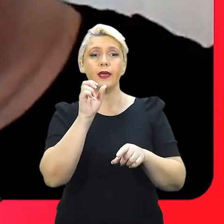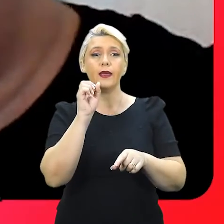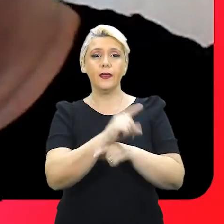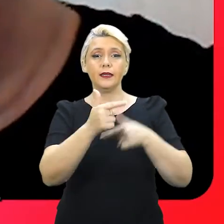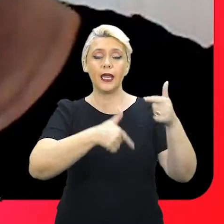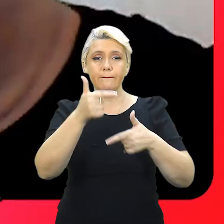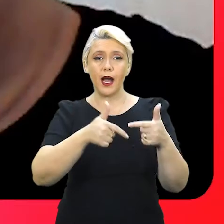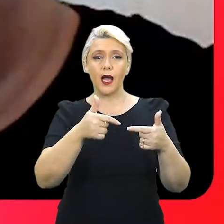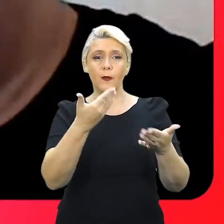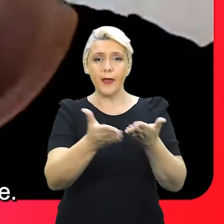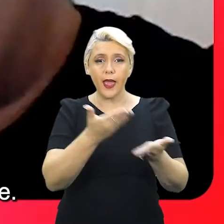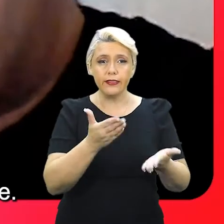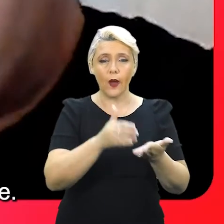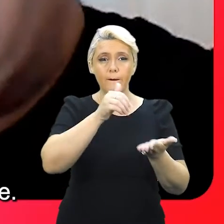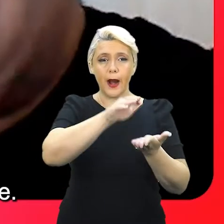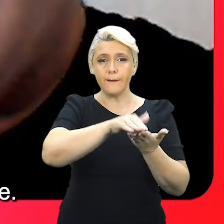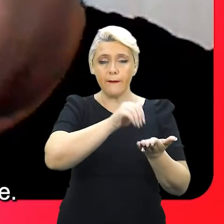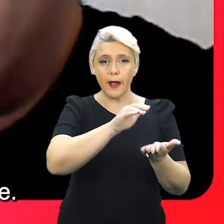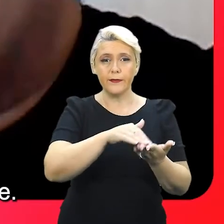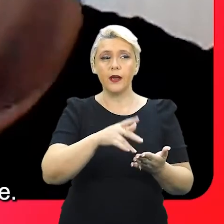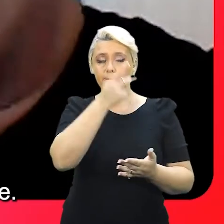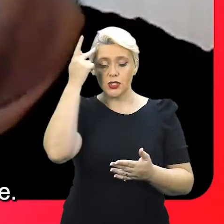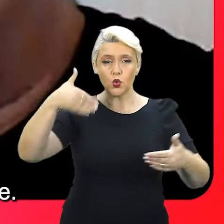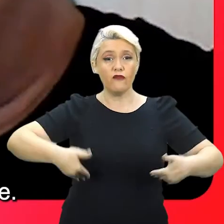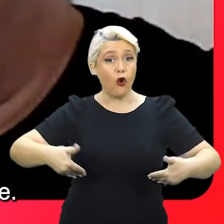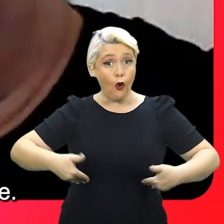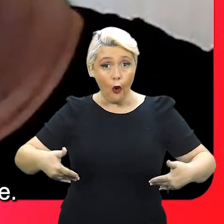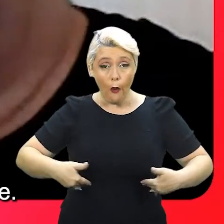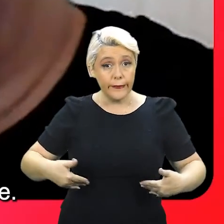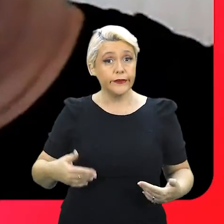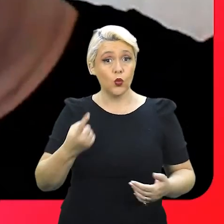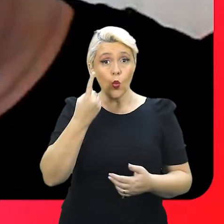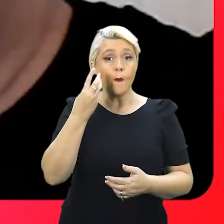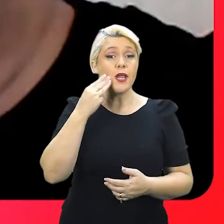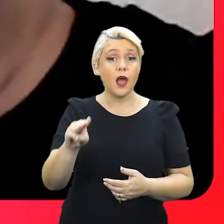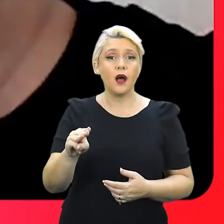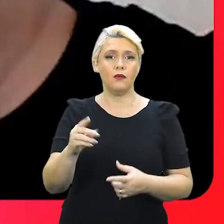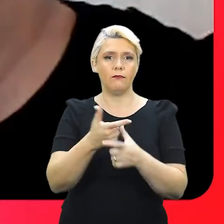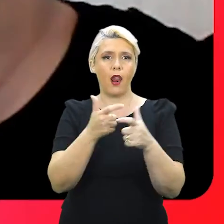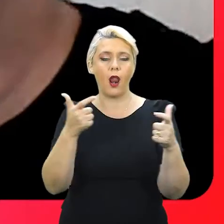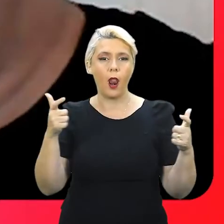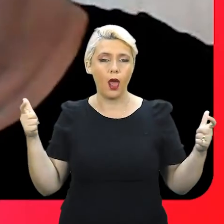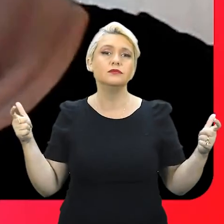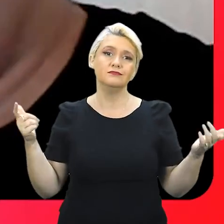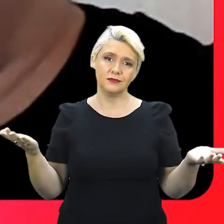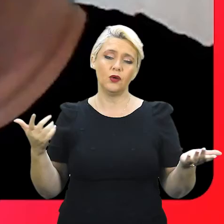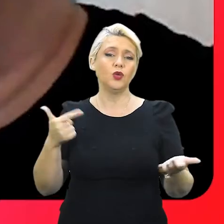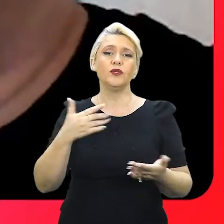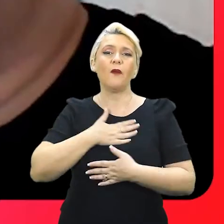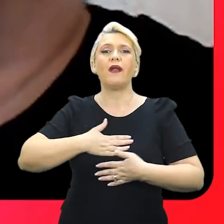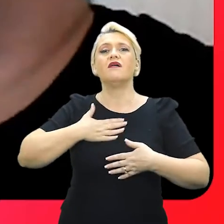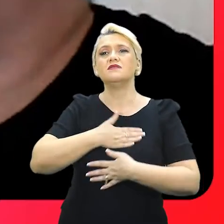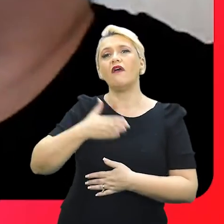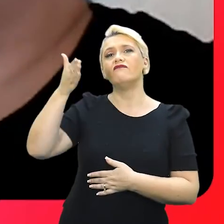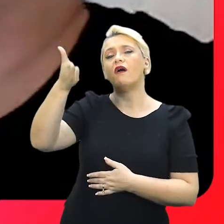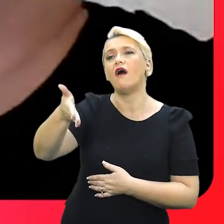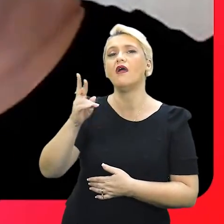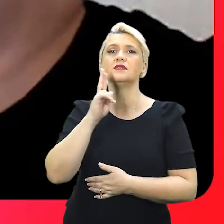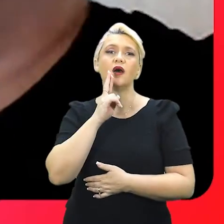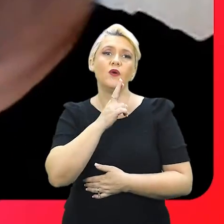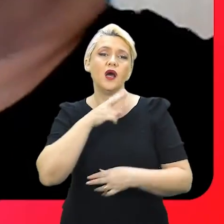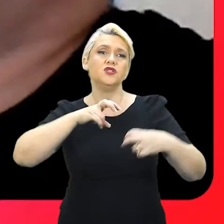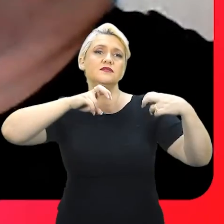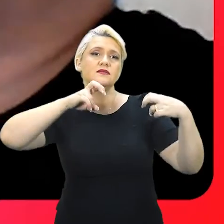gente passando fome, não há nada mais humilhante do que a fome. Então, eu não tenho prazer de ir para restaurante,